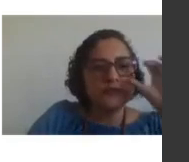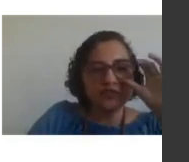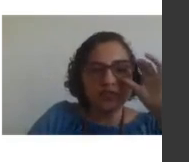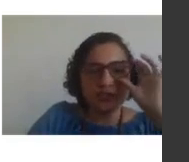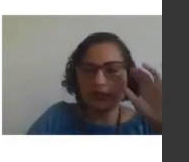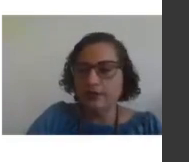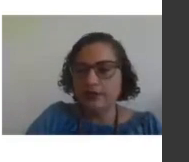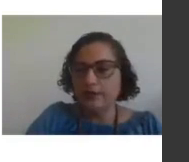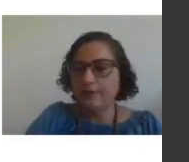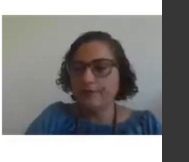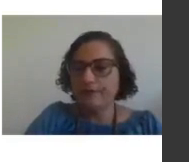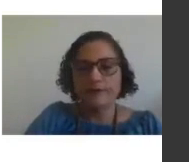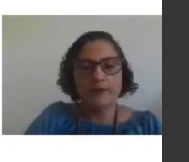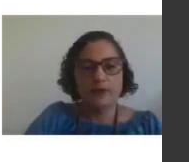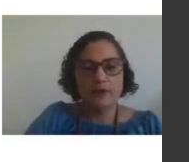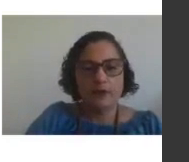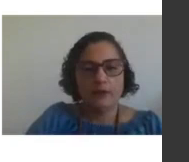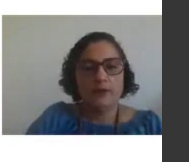as bolsistas